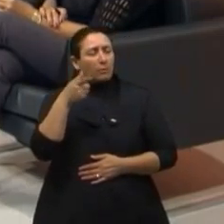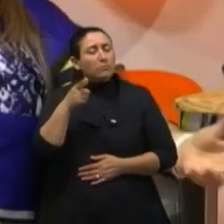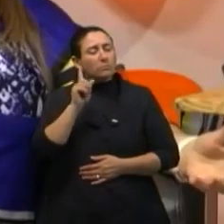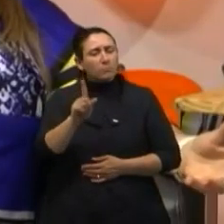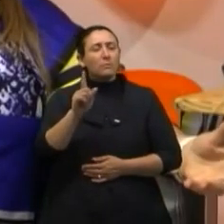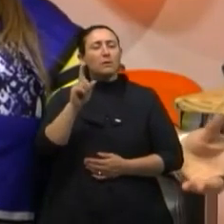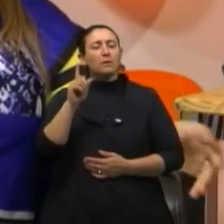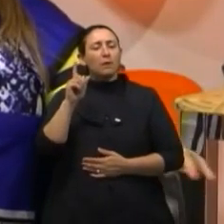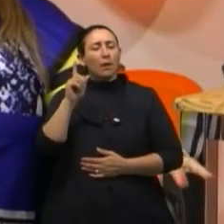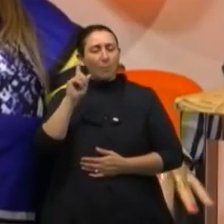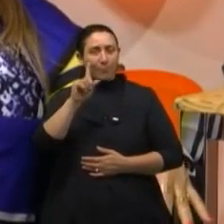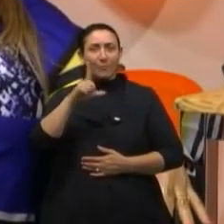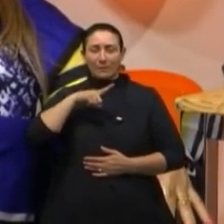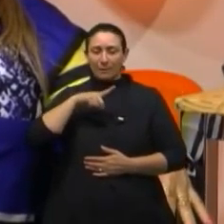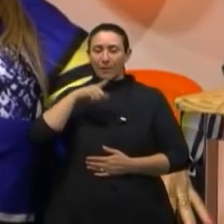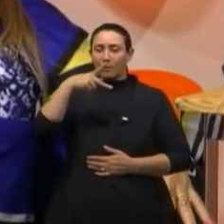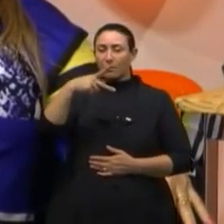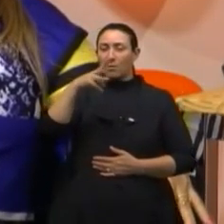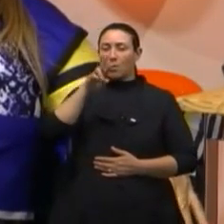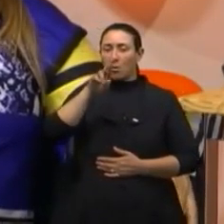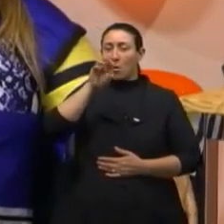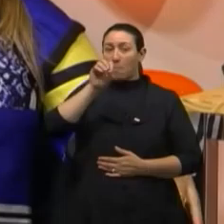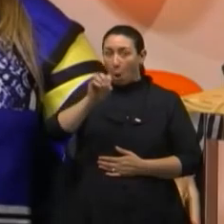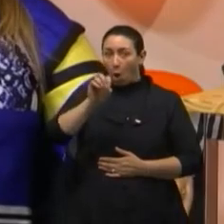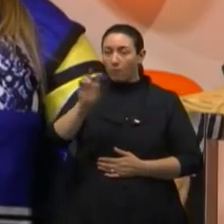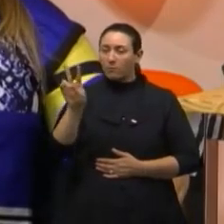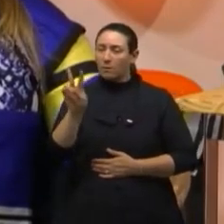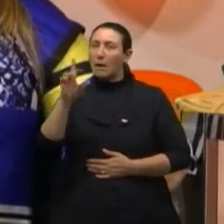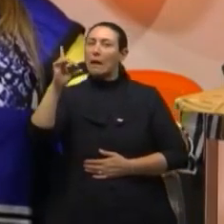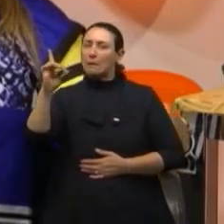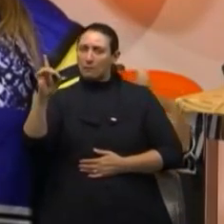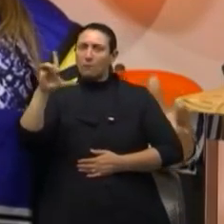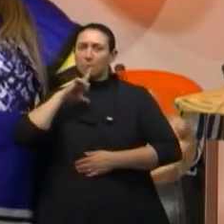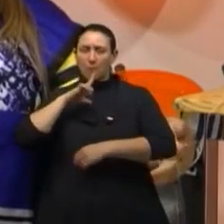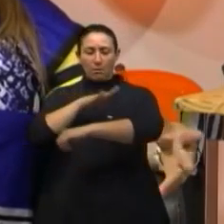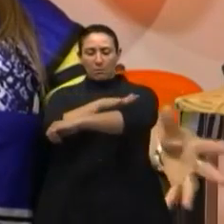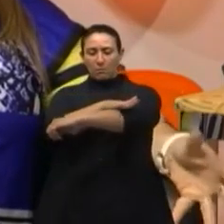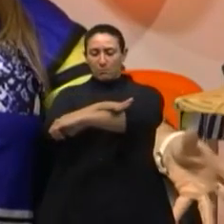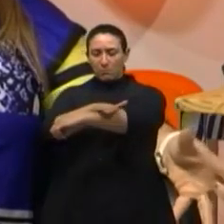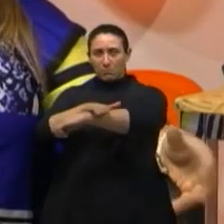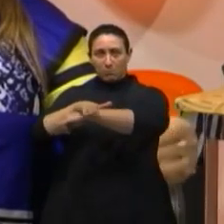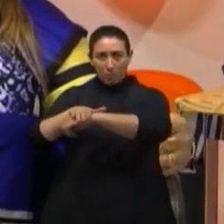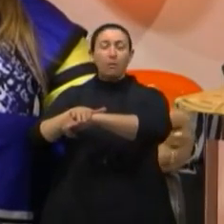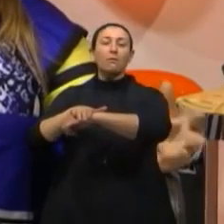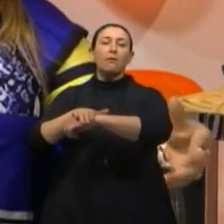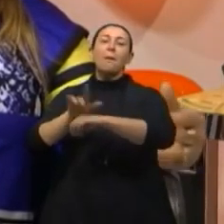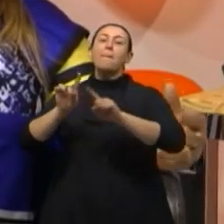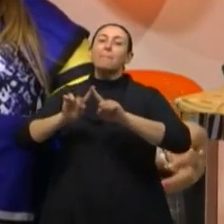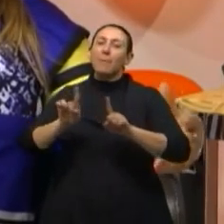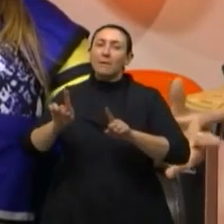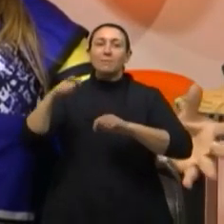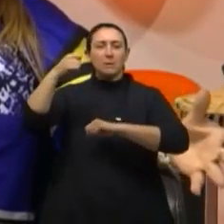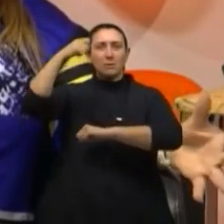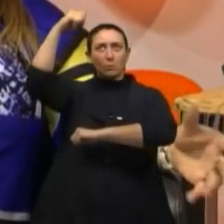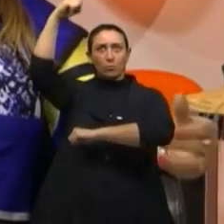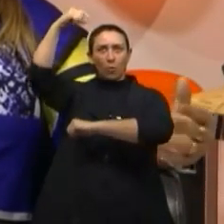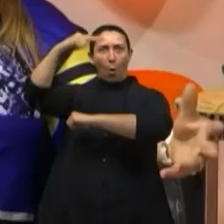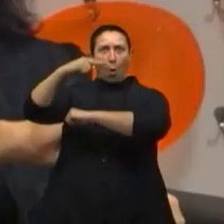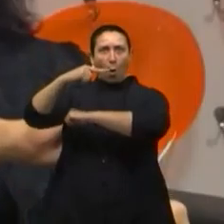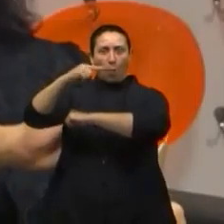pró vitamina D que está sobre a pele ah ok que para ser ativada vai precisar do raio